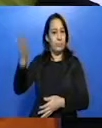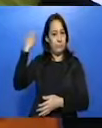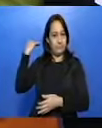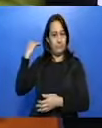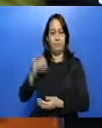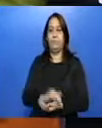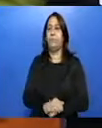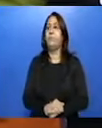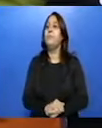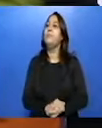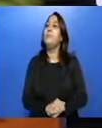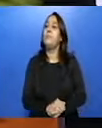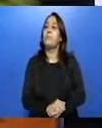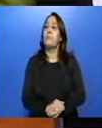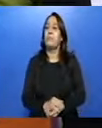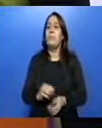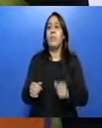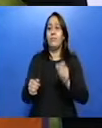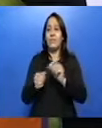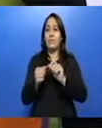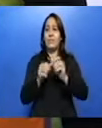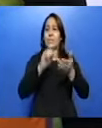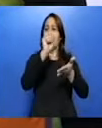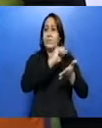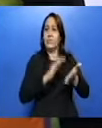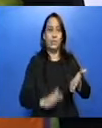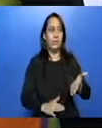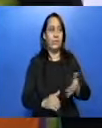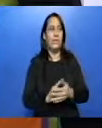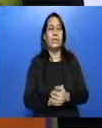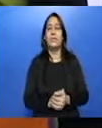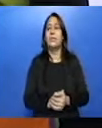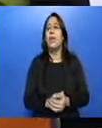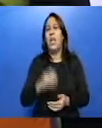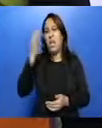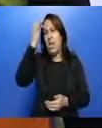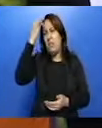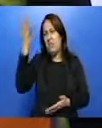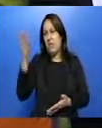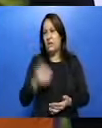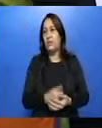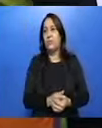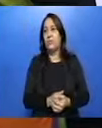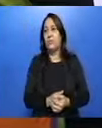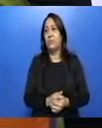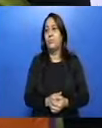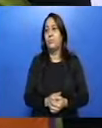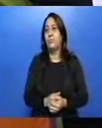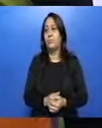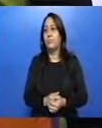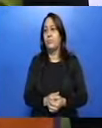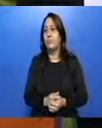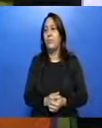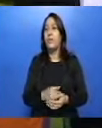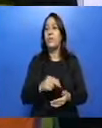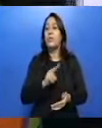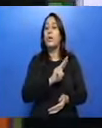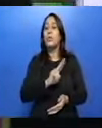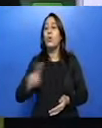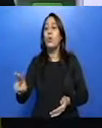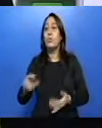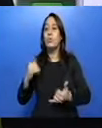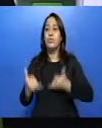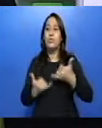exercício que a gente foi fazendo de separar? Só que agora aqui tá facinho, por isso que eu não fiz com vocês. São nomes de brincadeira,